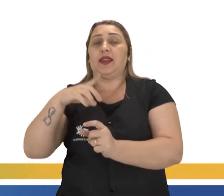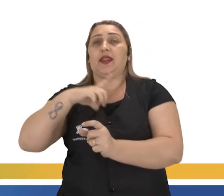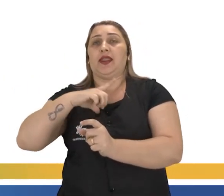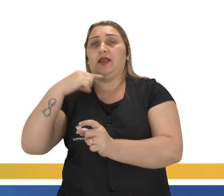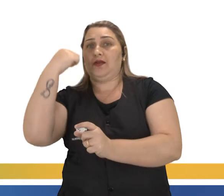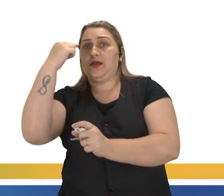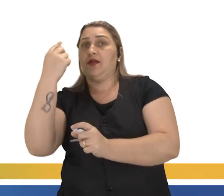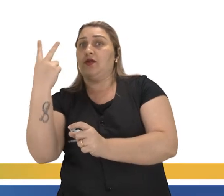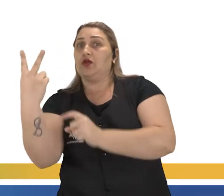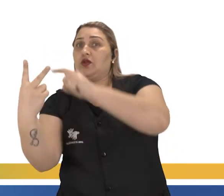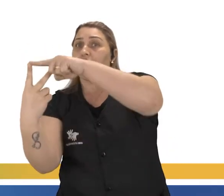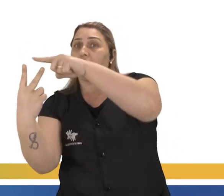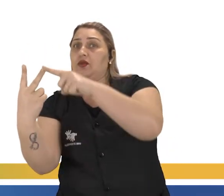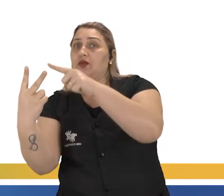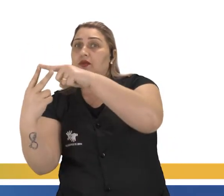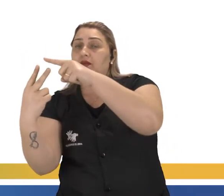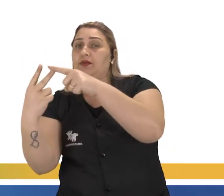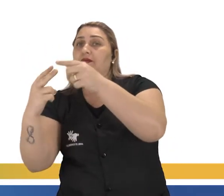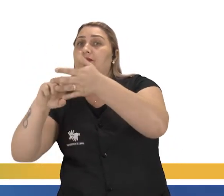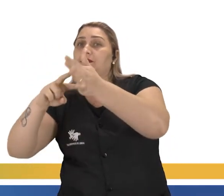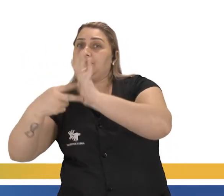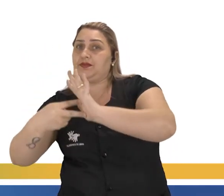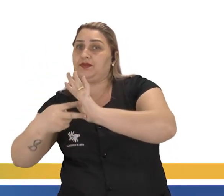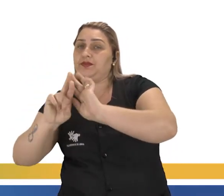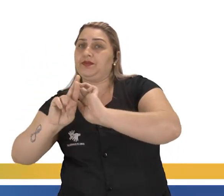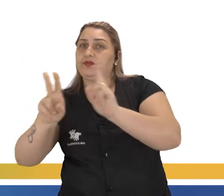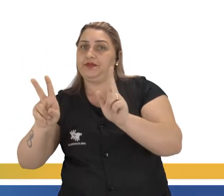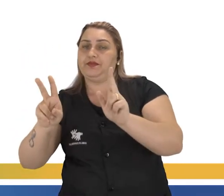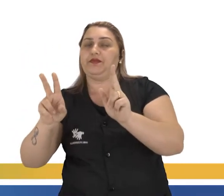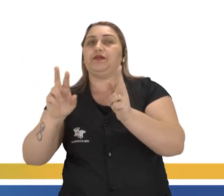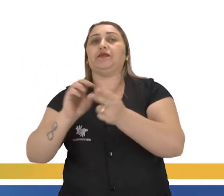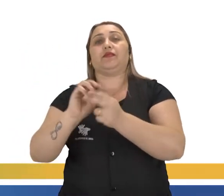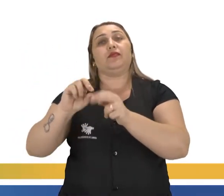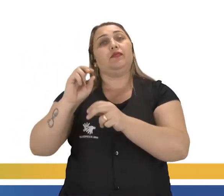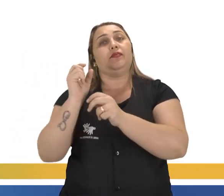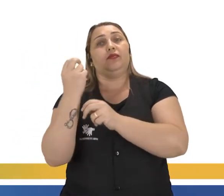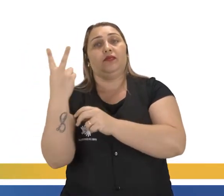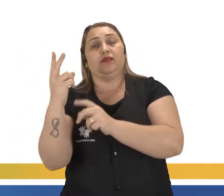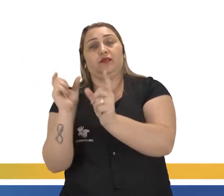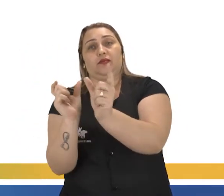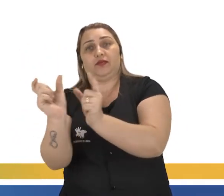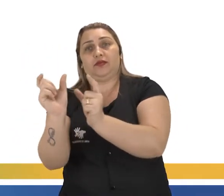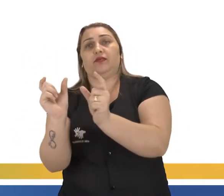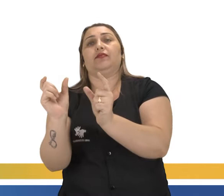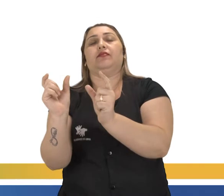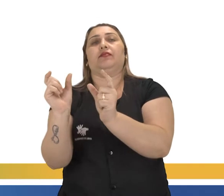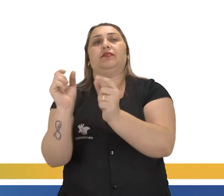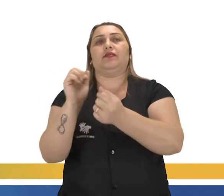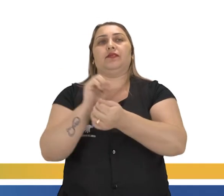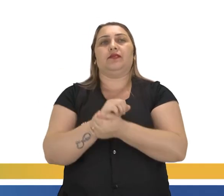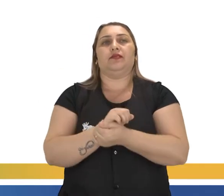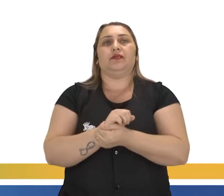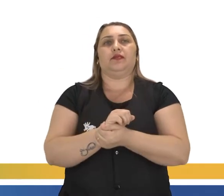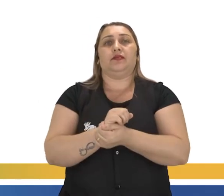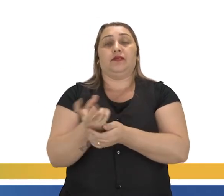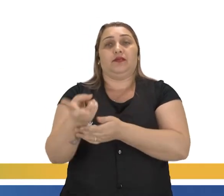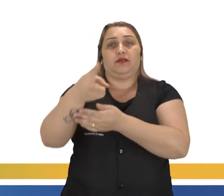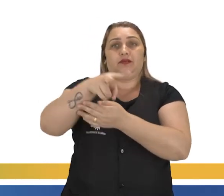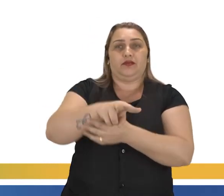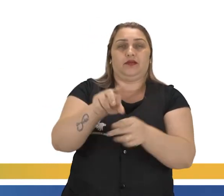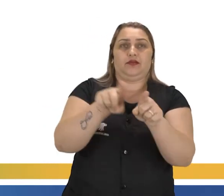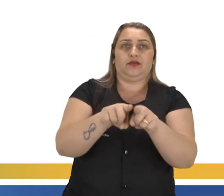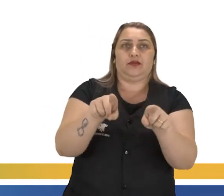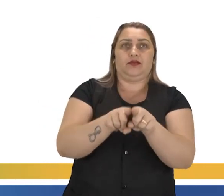existir lá no espanhol com dois sentidos, ou dois significados, ou duas palavras que representem a mesma coisa. E ao contrário